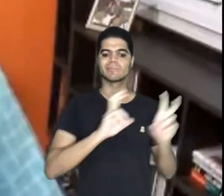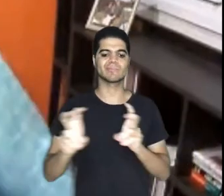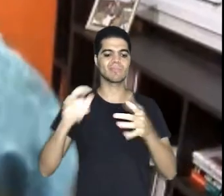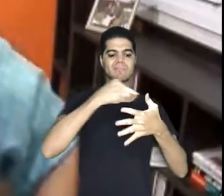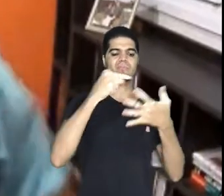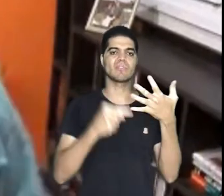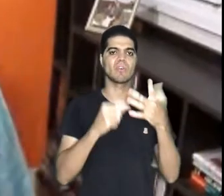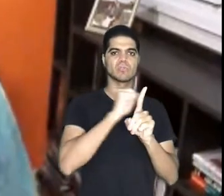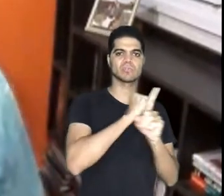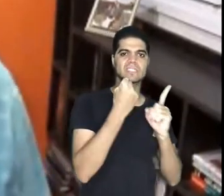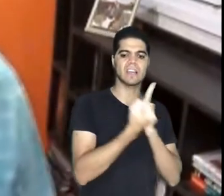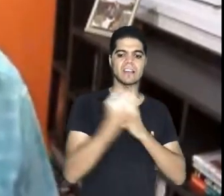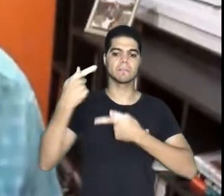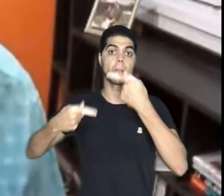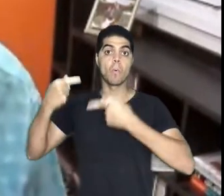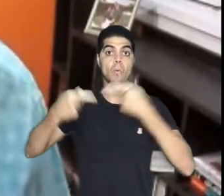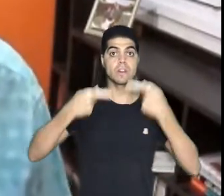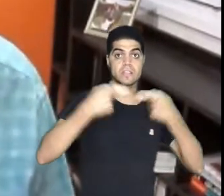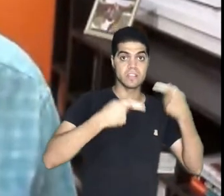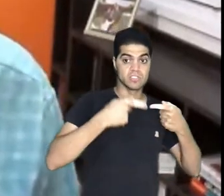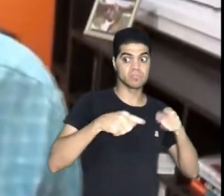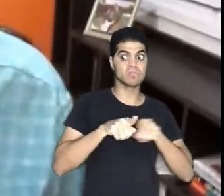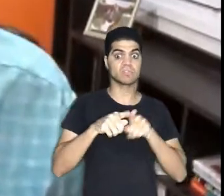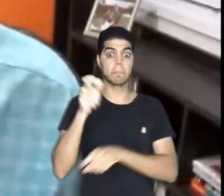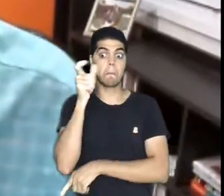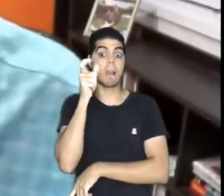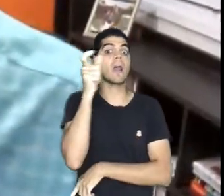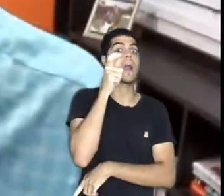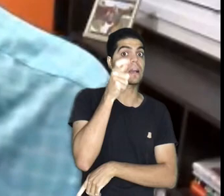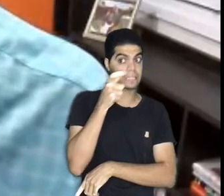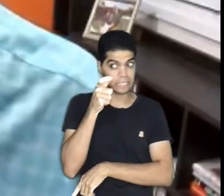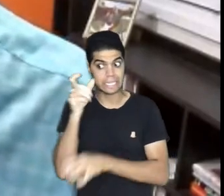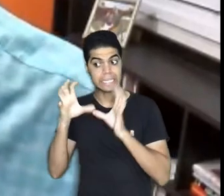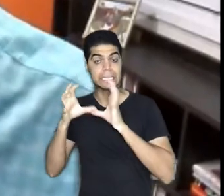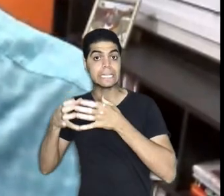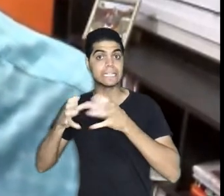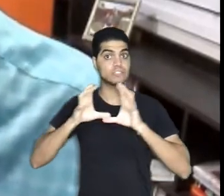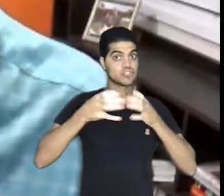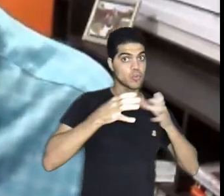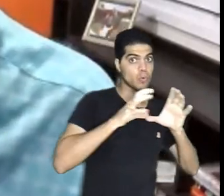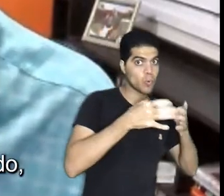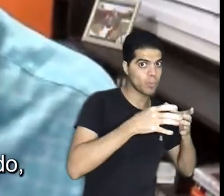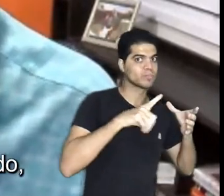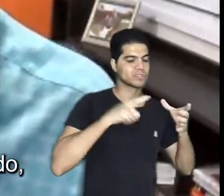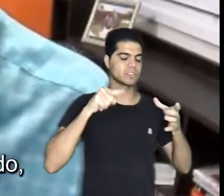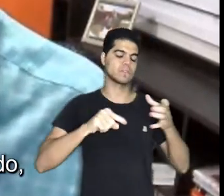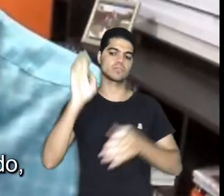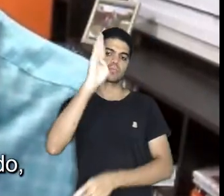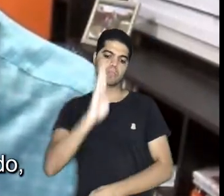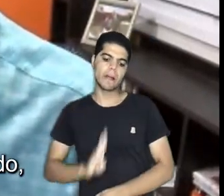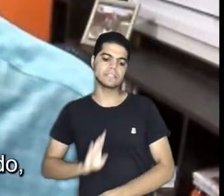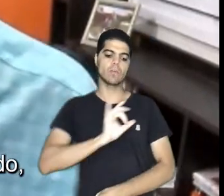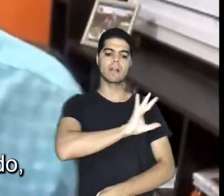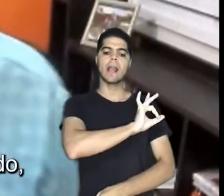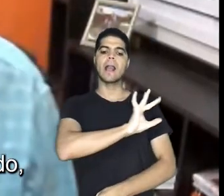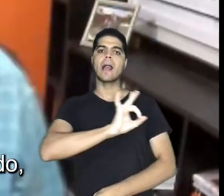políticos, por diferentes interesses. De cada presente do Brasil ao longo desses